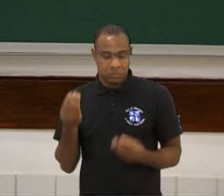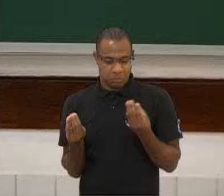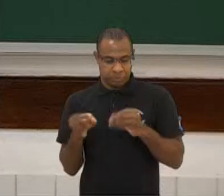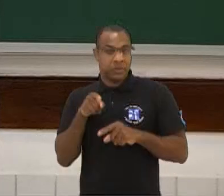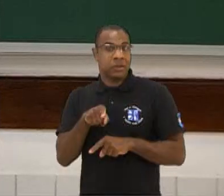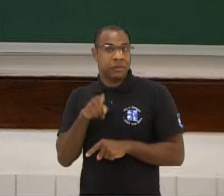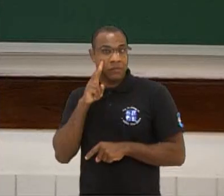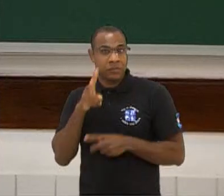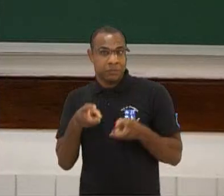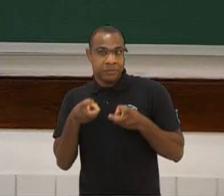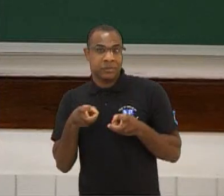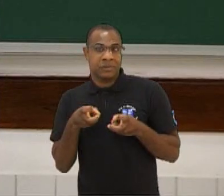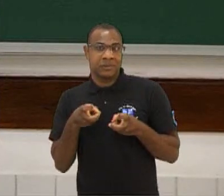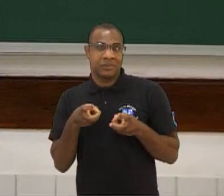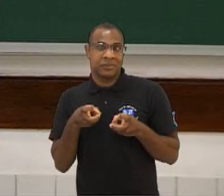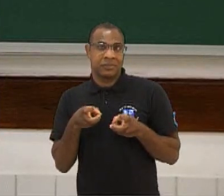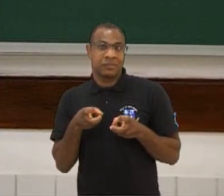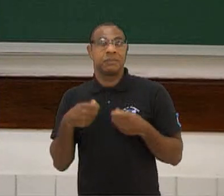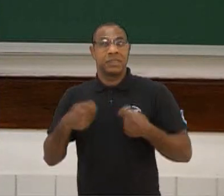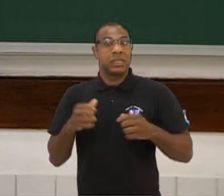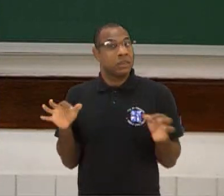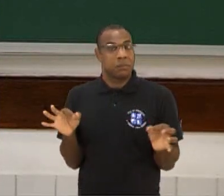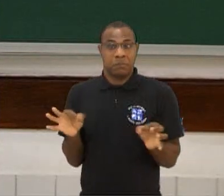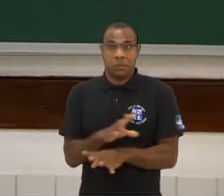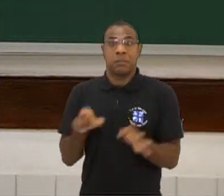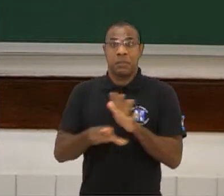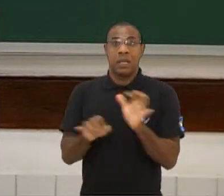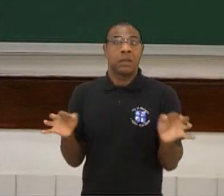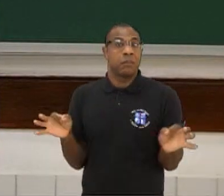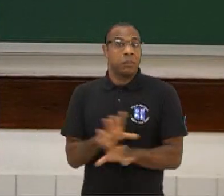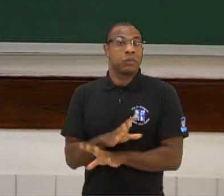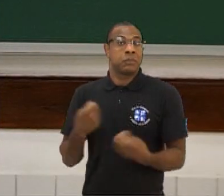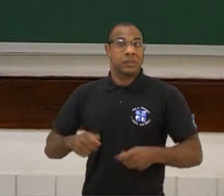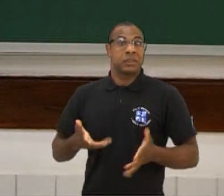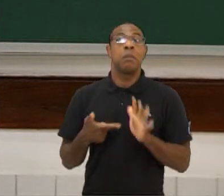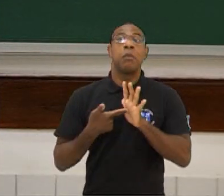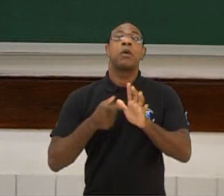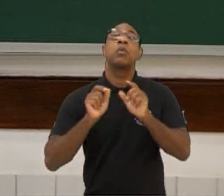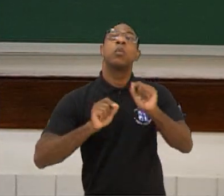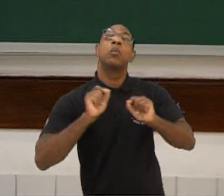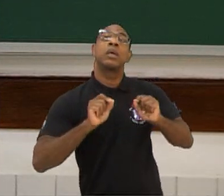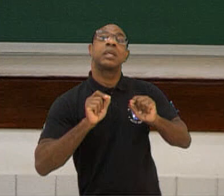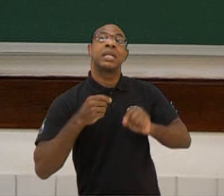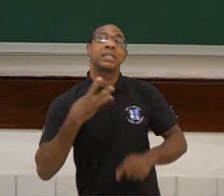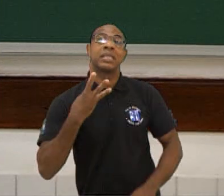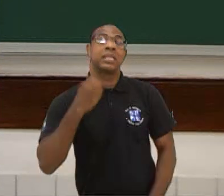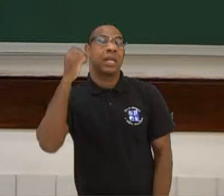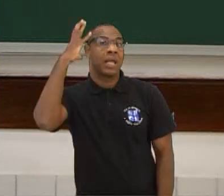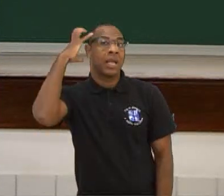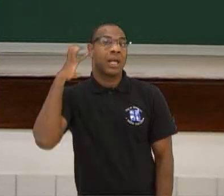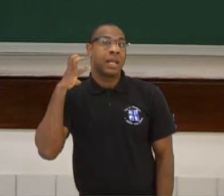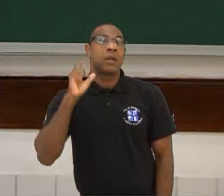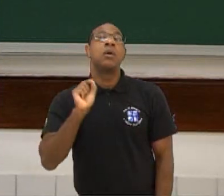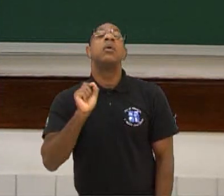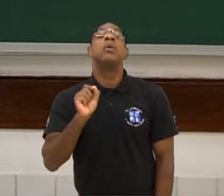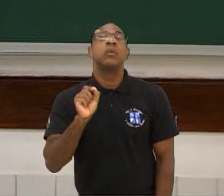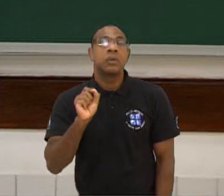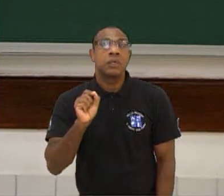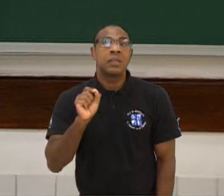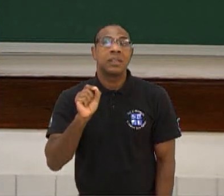leis, elas são cumpridas. Então, isso, de alguma forma, mostra-te que a terceira lei, ela está,